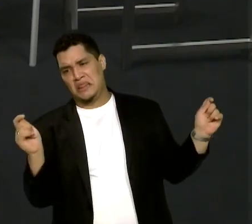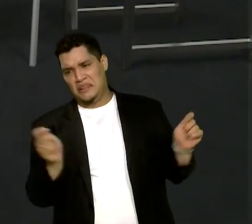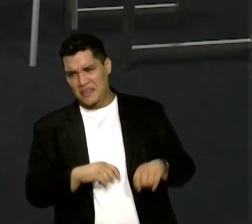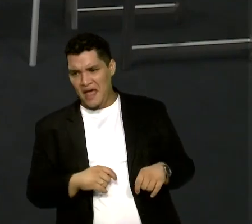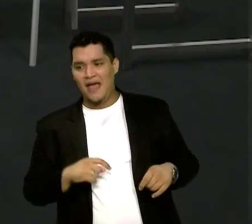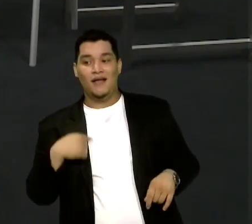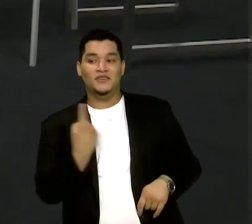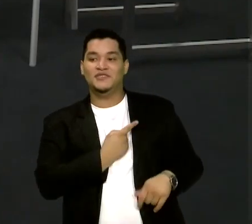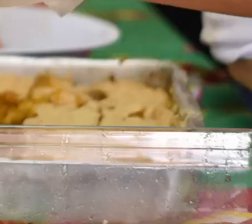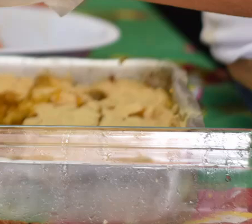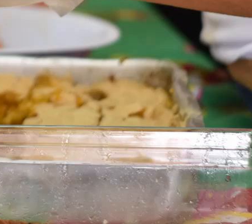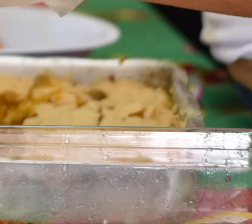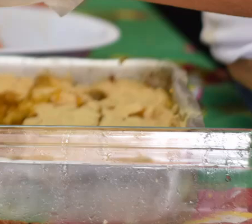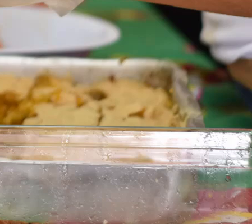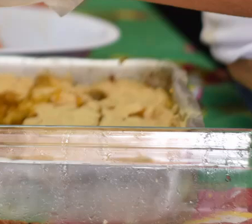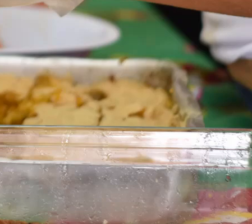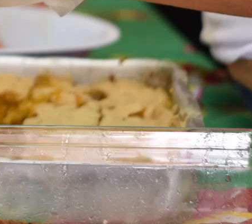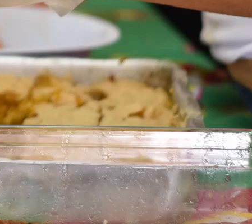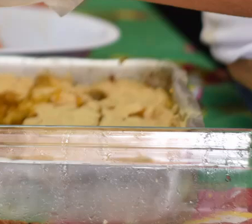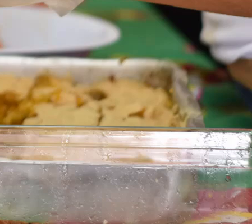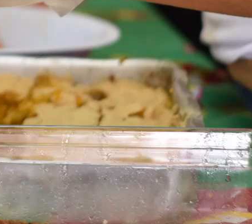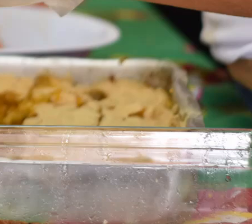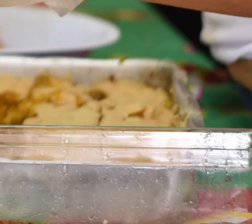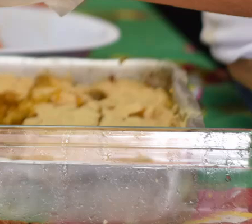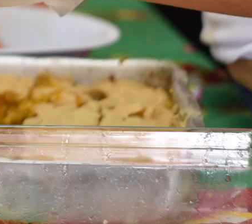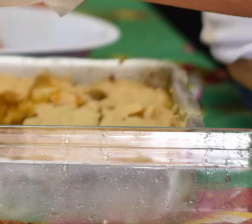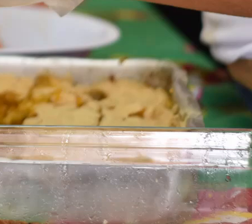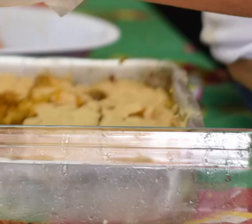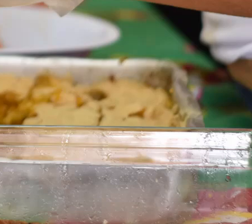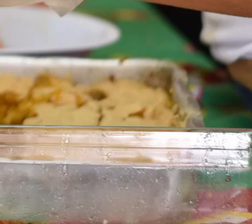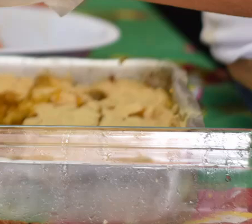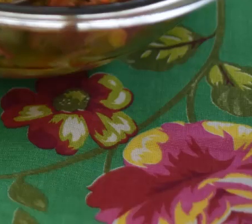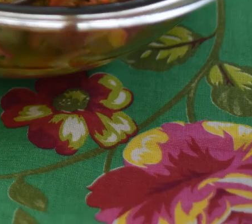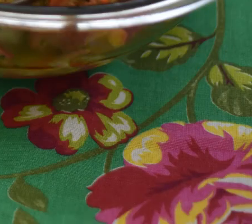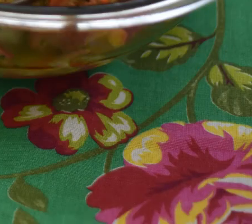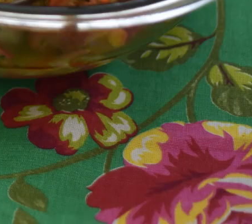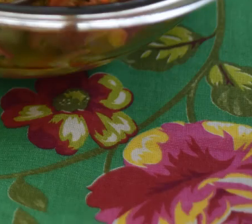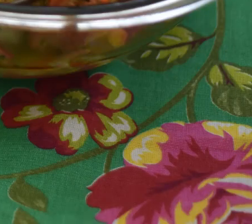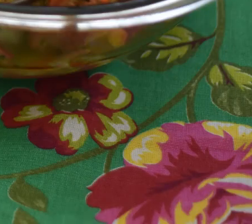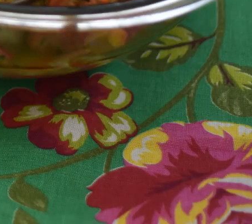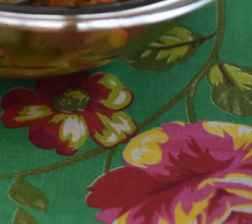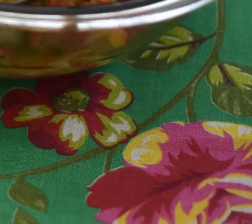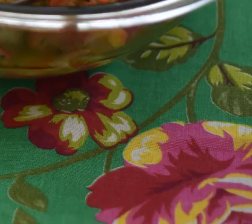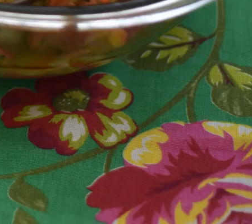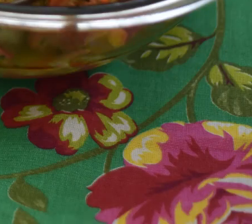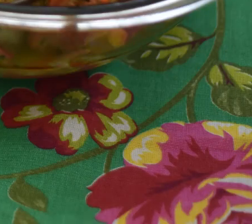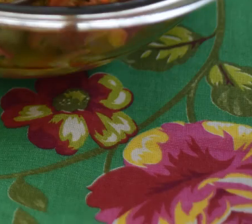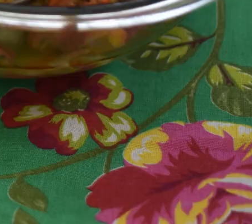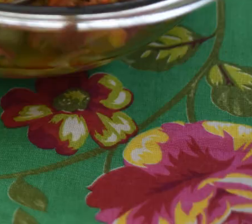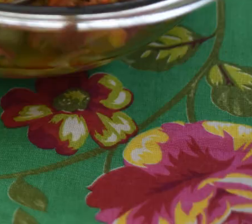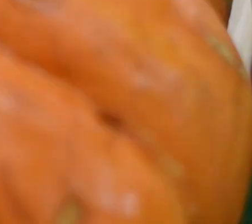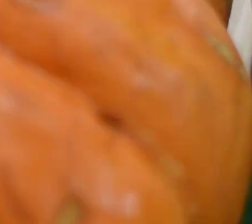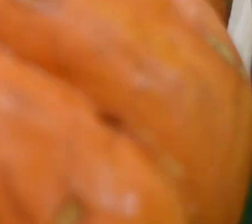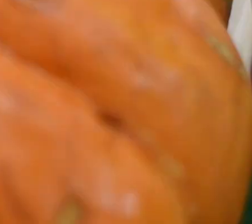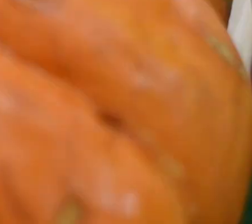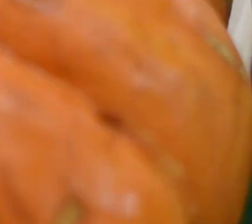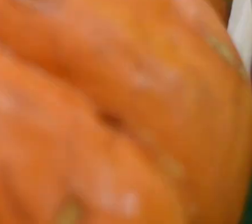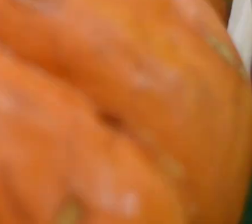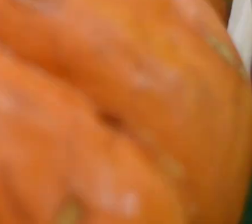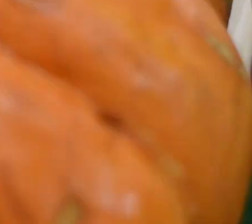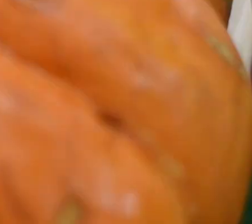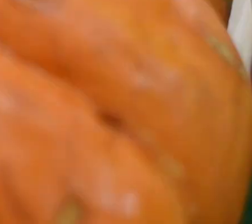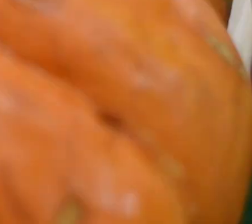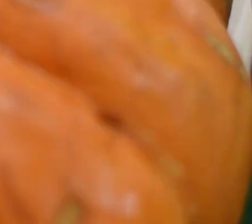alegre, né? Quem tá não certo. Gosta de se reunir à mesa, sim, pra comer aquele... alimento preparado, sim, com amor, com carinho, né? Com